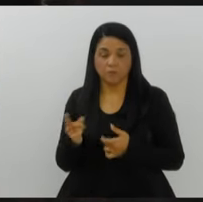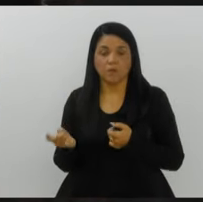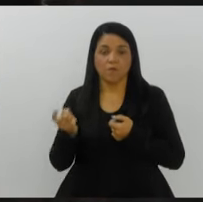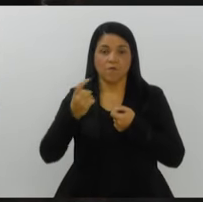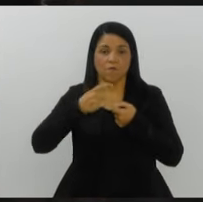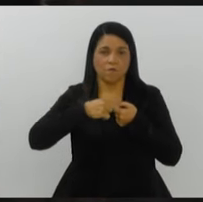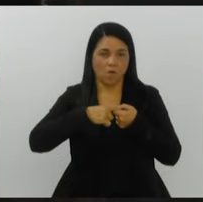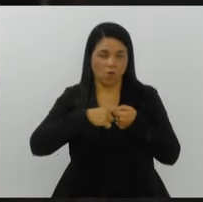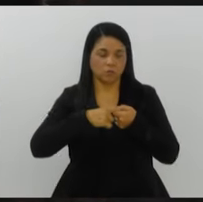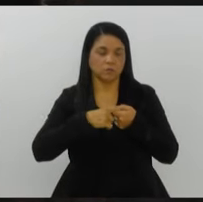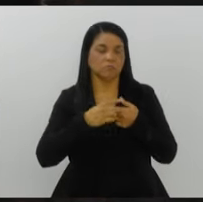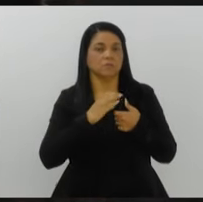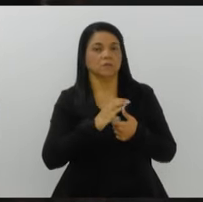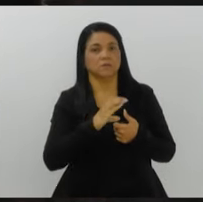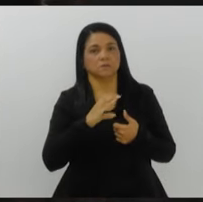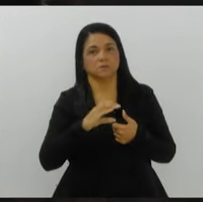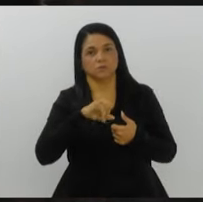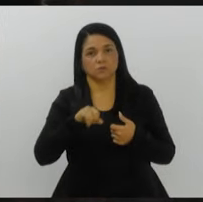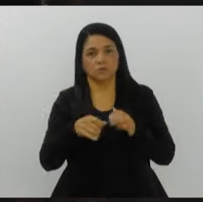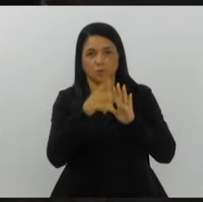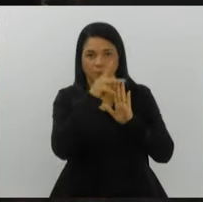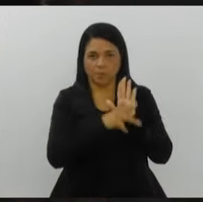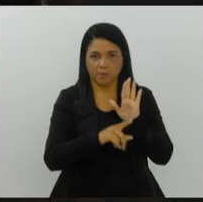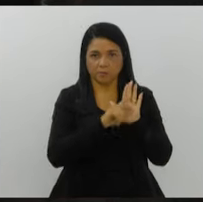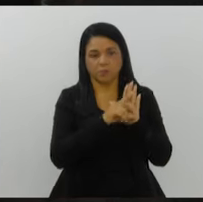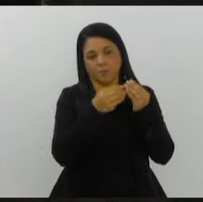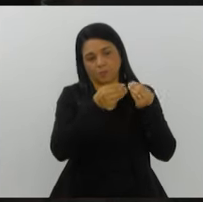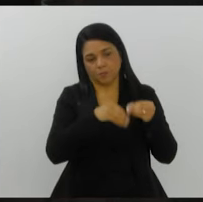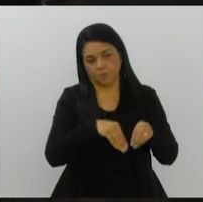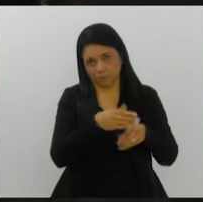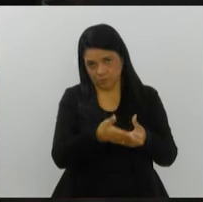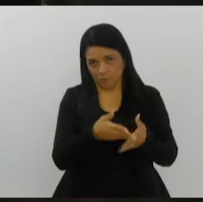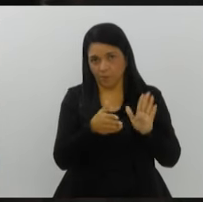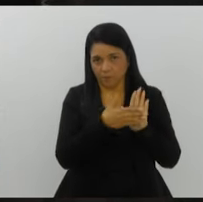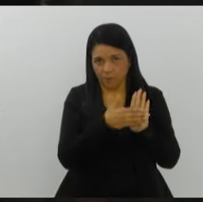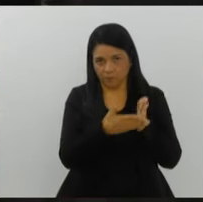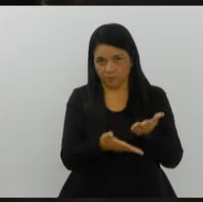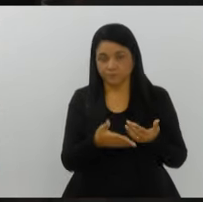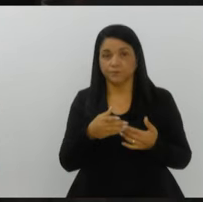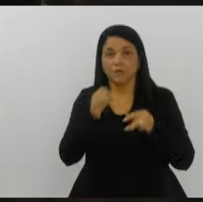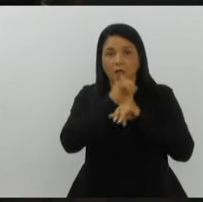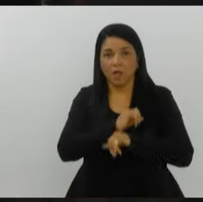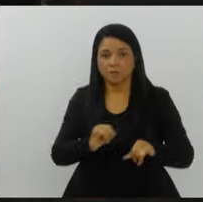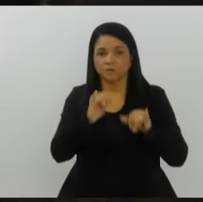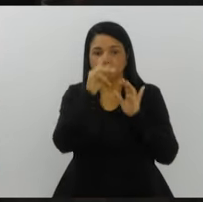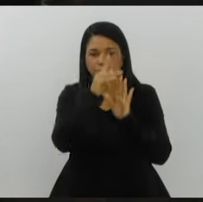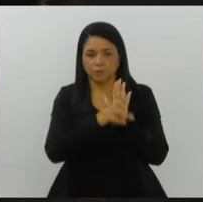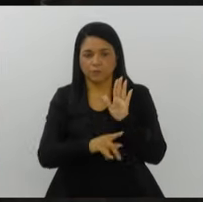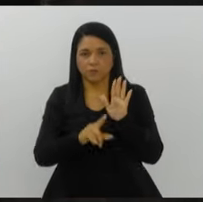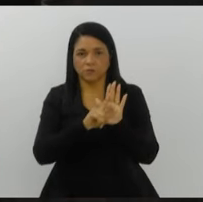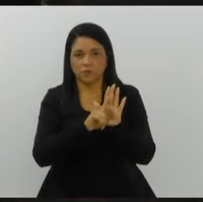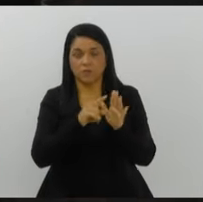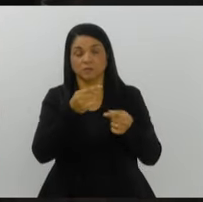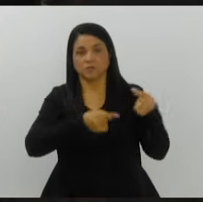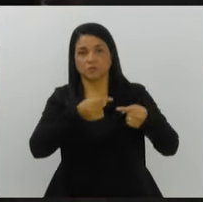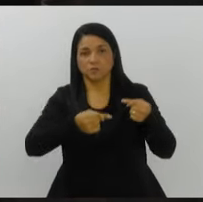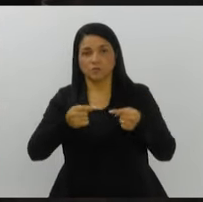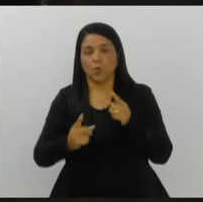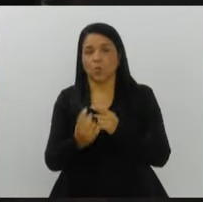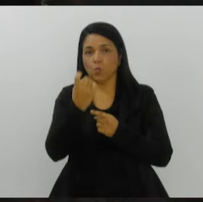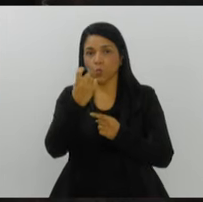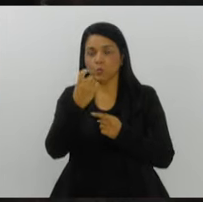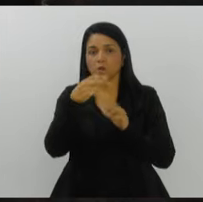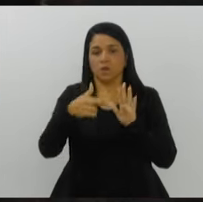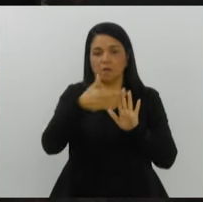CCJ para possível prejudicabilidade. A presente proposta. Anuncio, em discussão única, projeto de